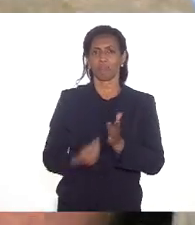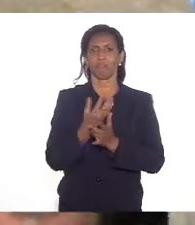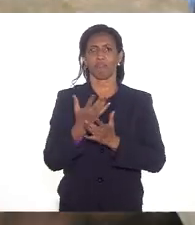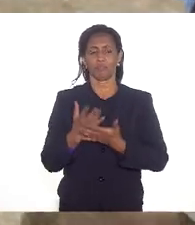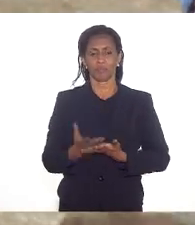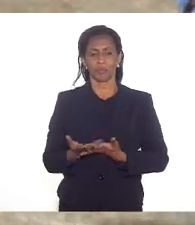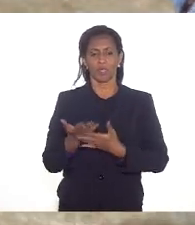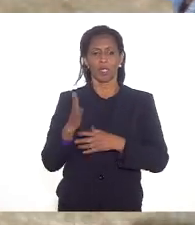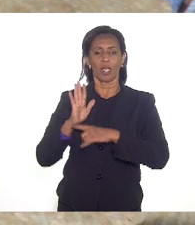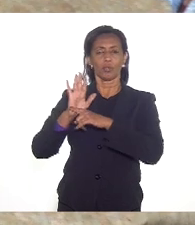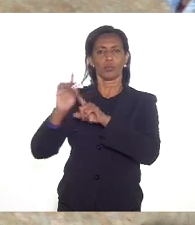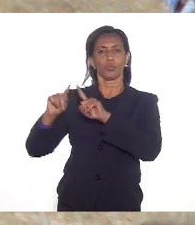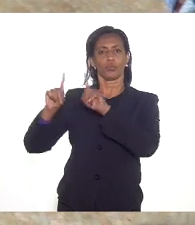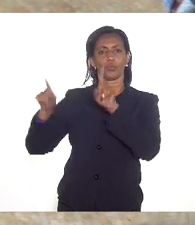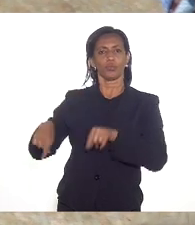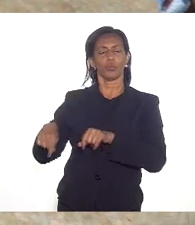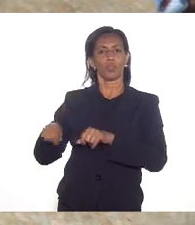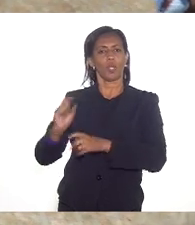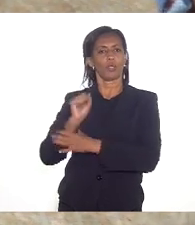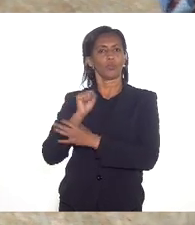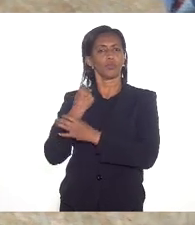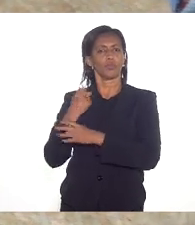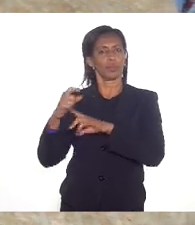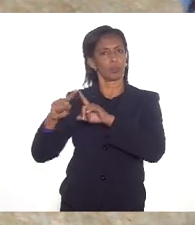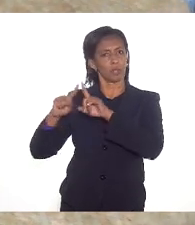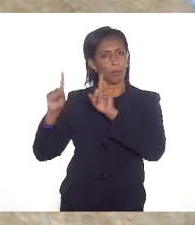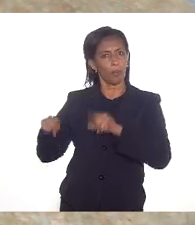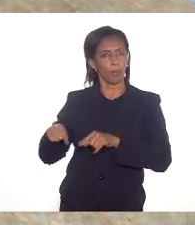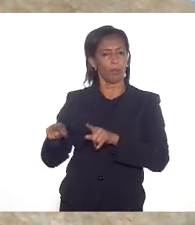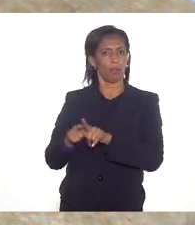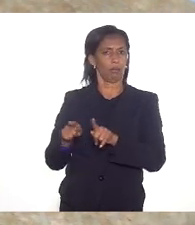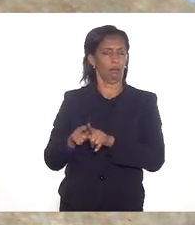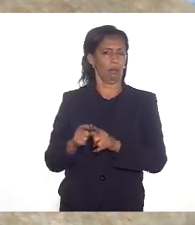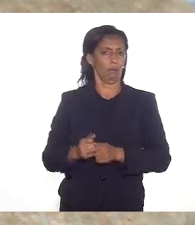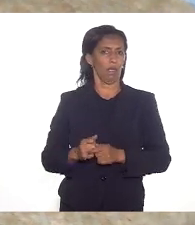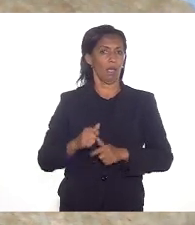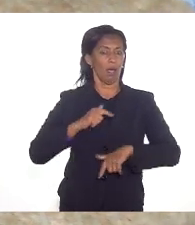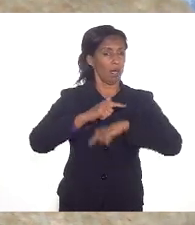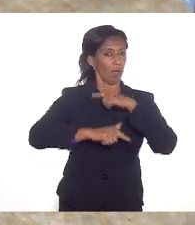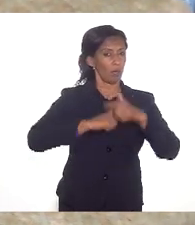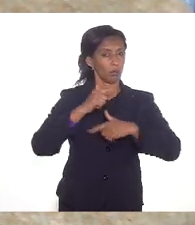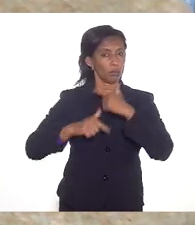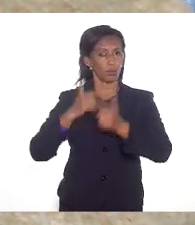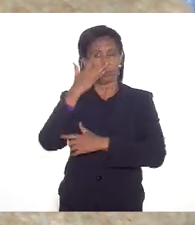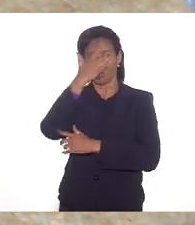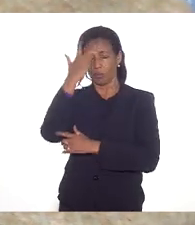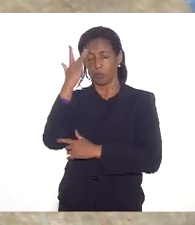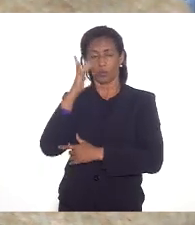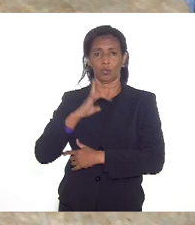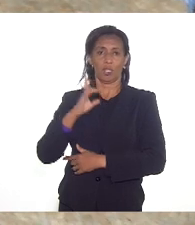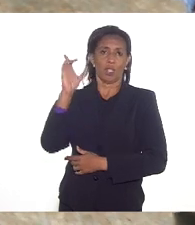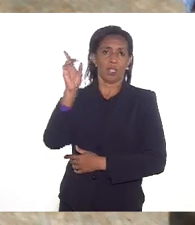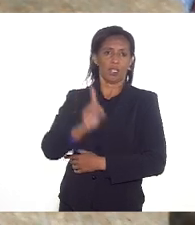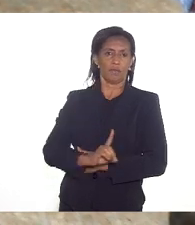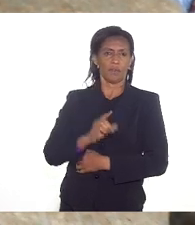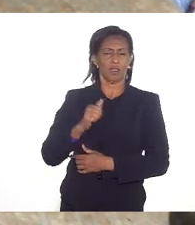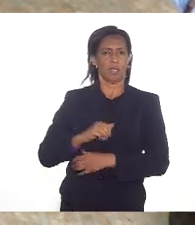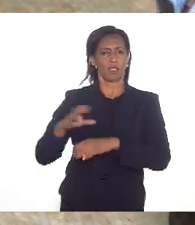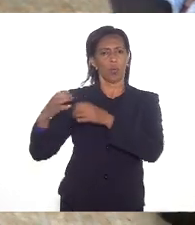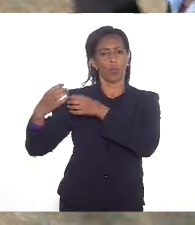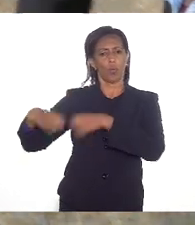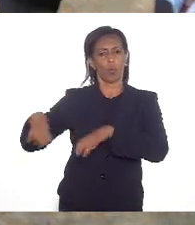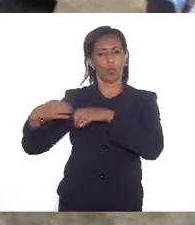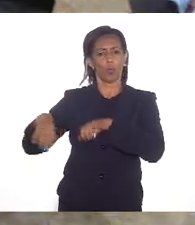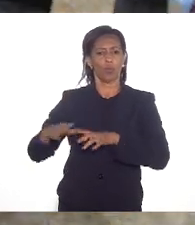a defesa do Servidor Público das forças de Segurança Pública a luta pelas pessoas com deficiência a defesa dos